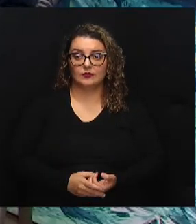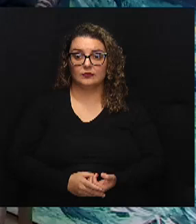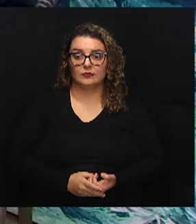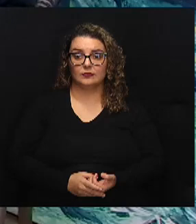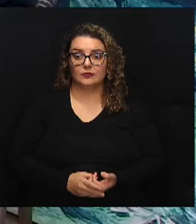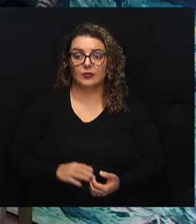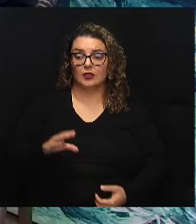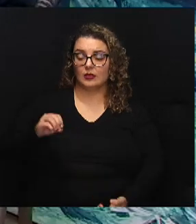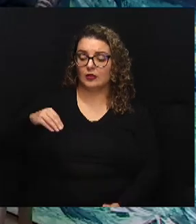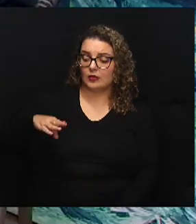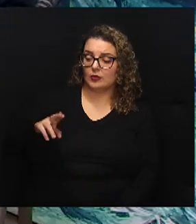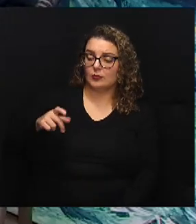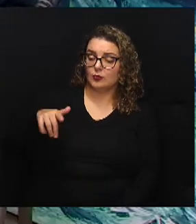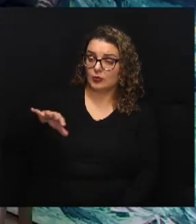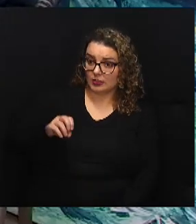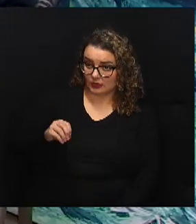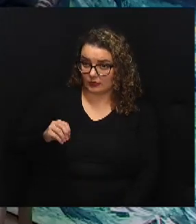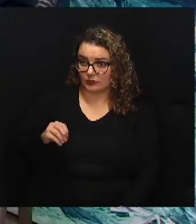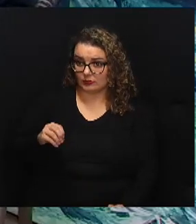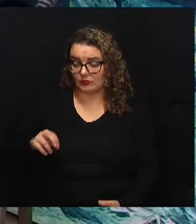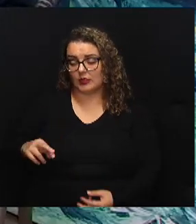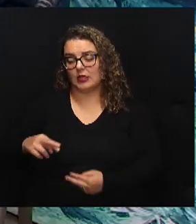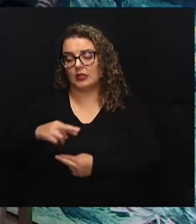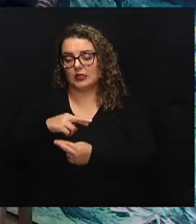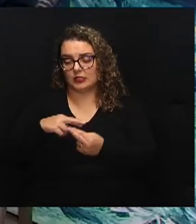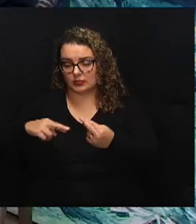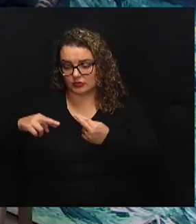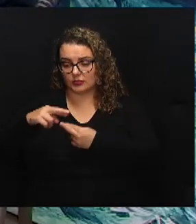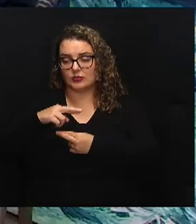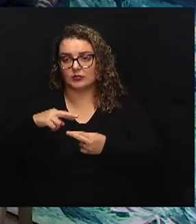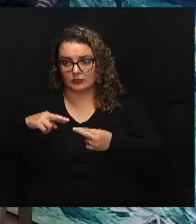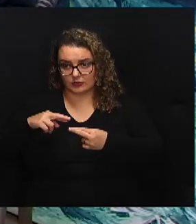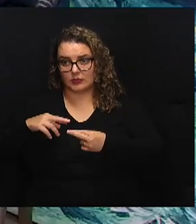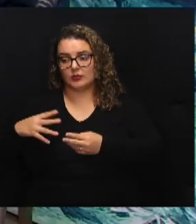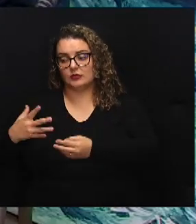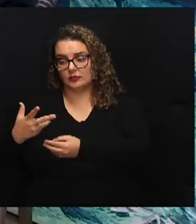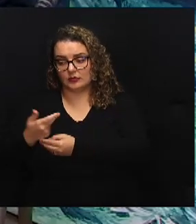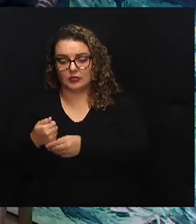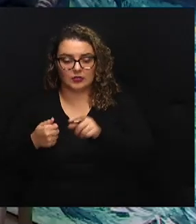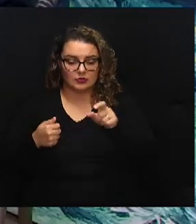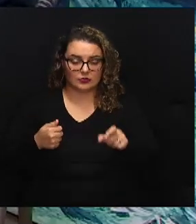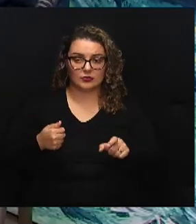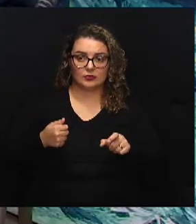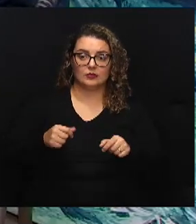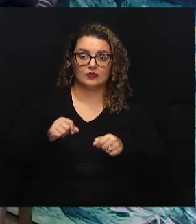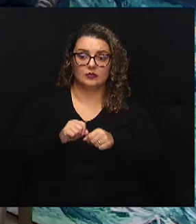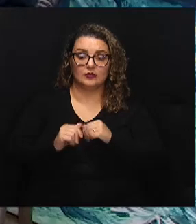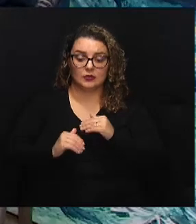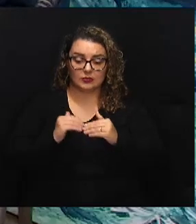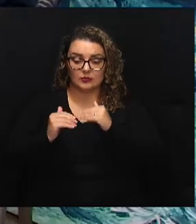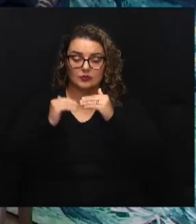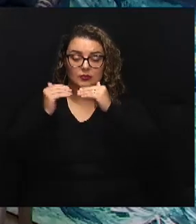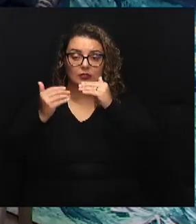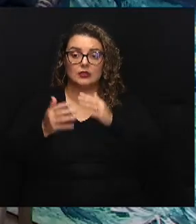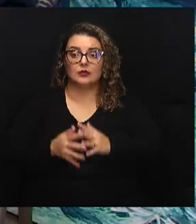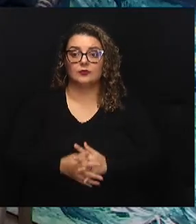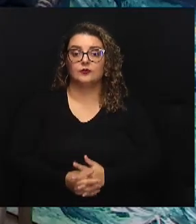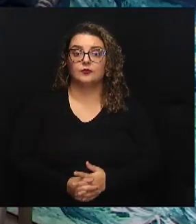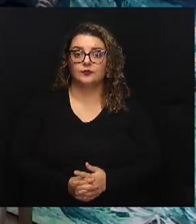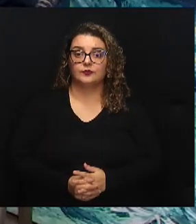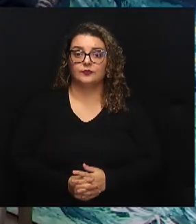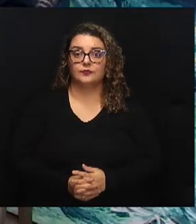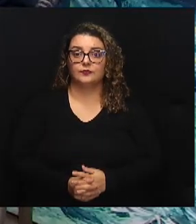comunhão com a arte faz com que a pessoa cresça muito, sabe? E ela passa a